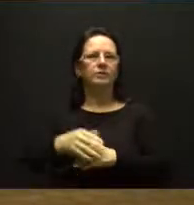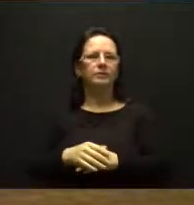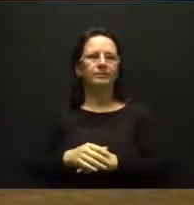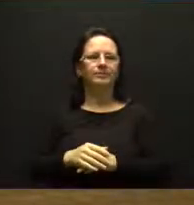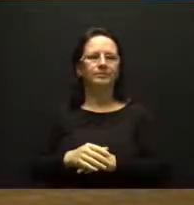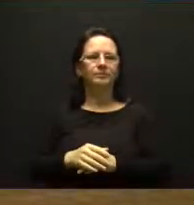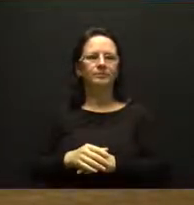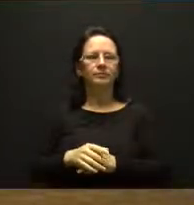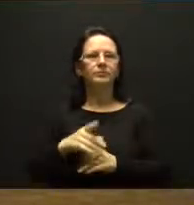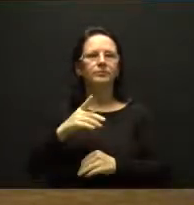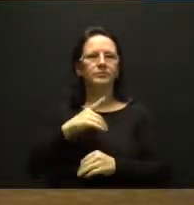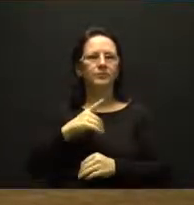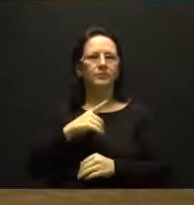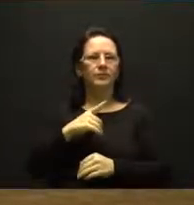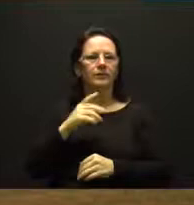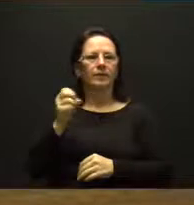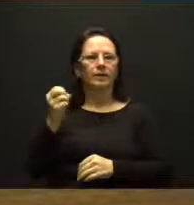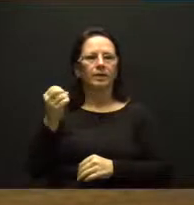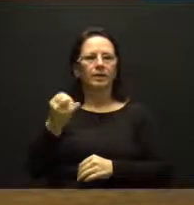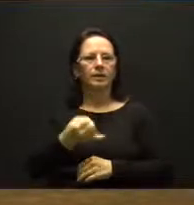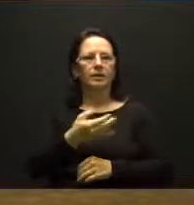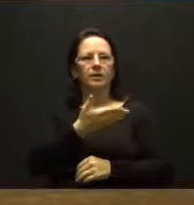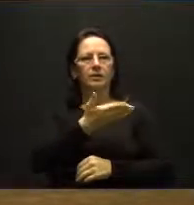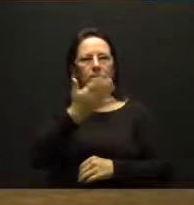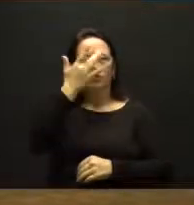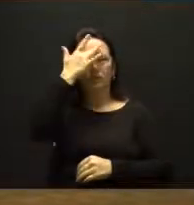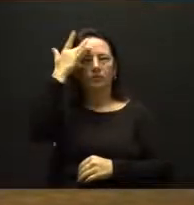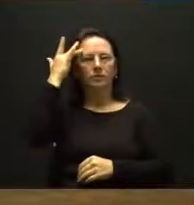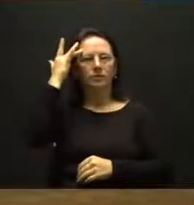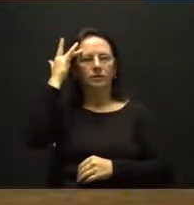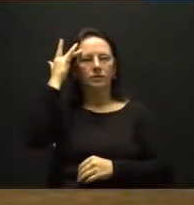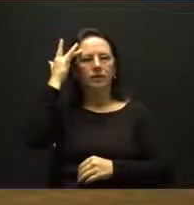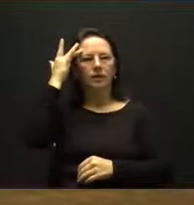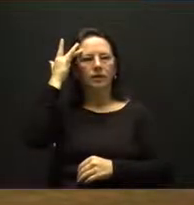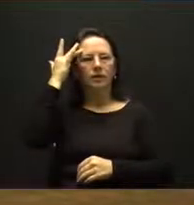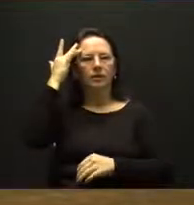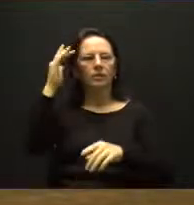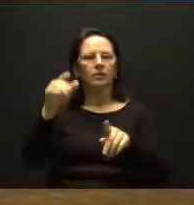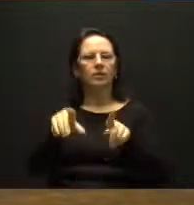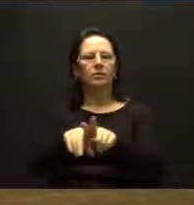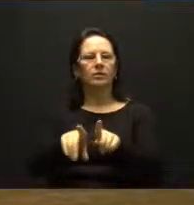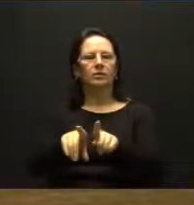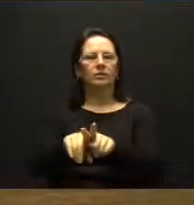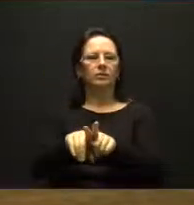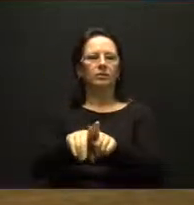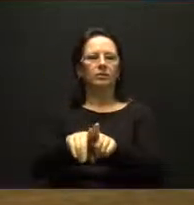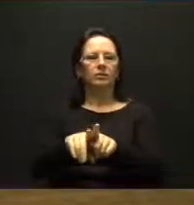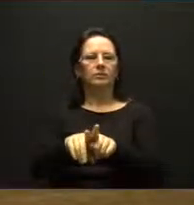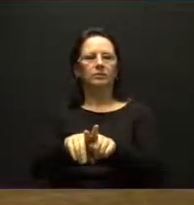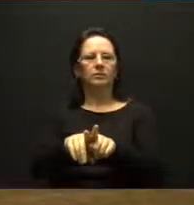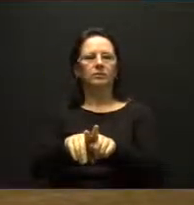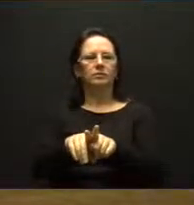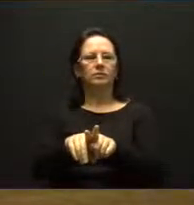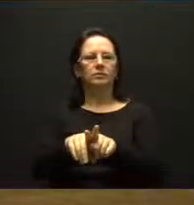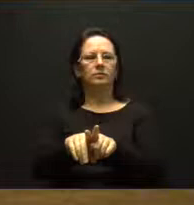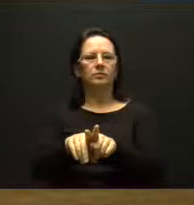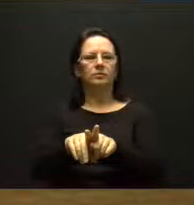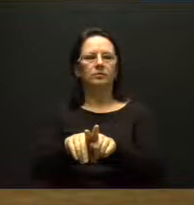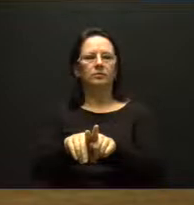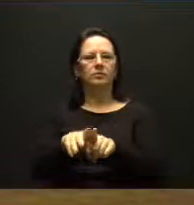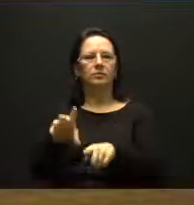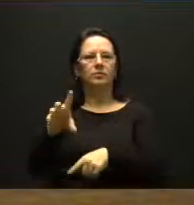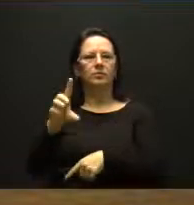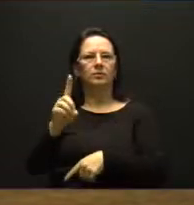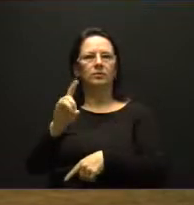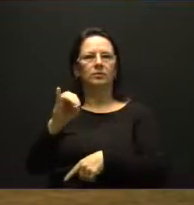existe uma ideia um dique lá justamente para o afundamento do canal